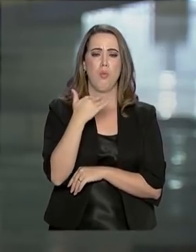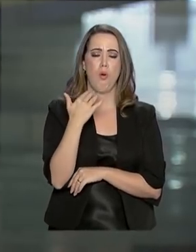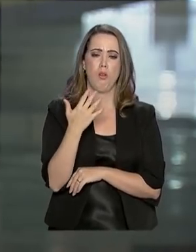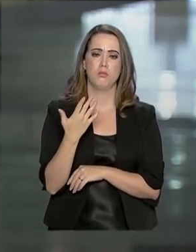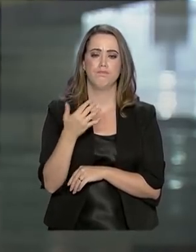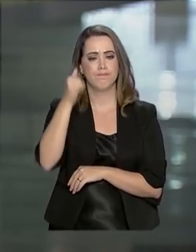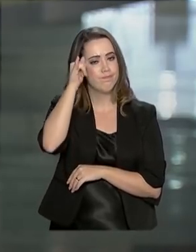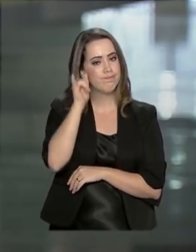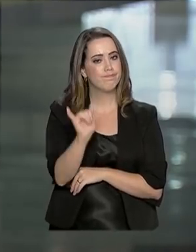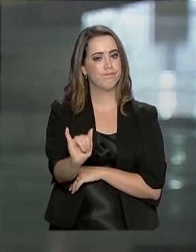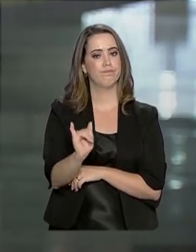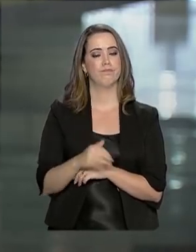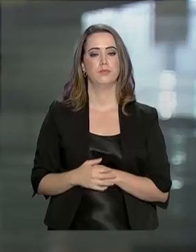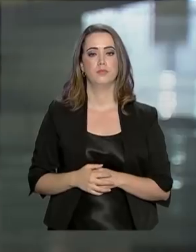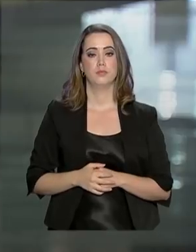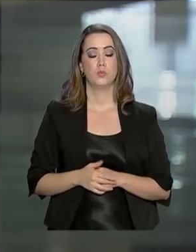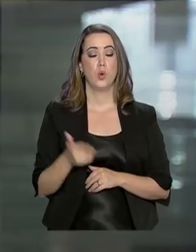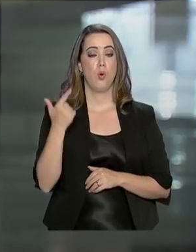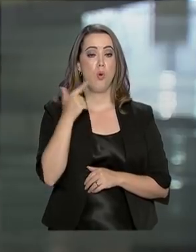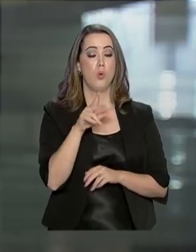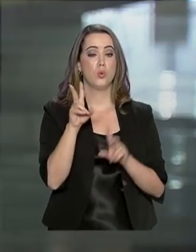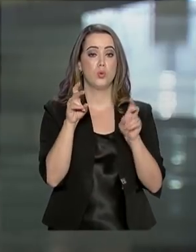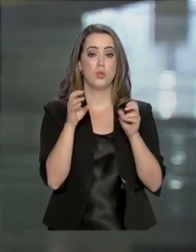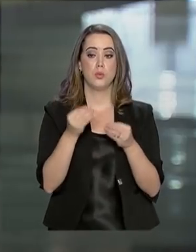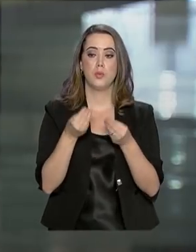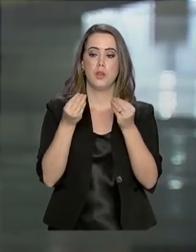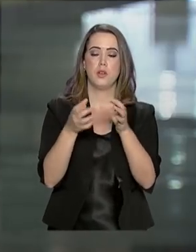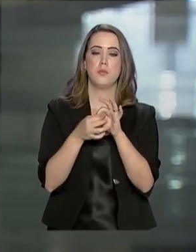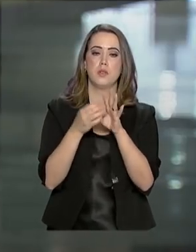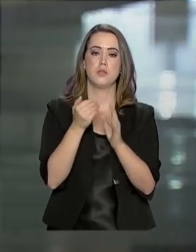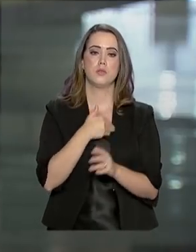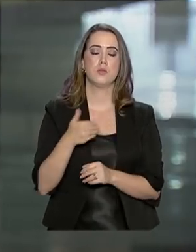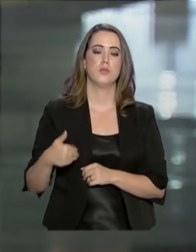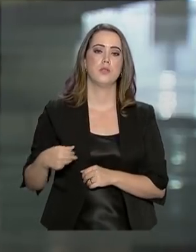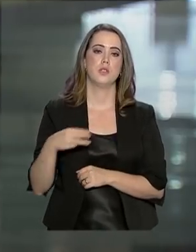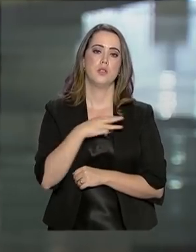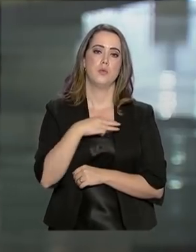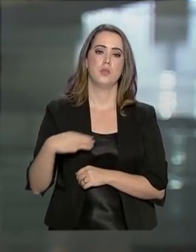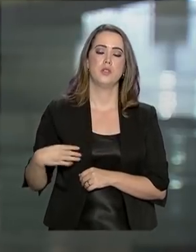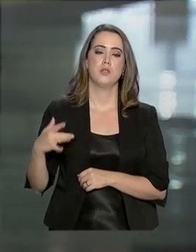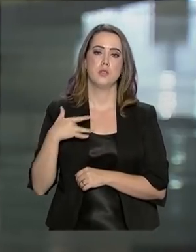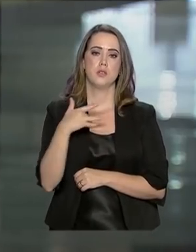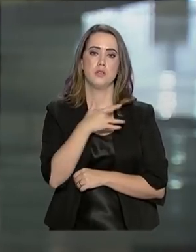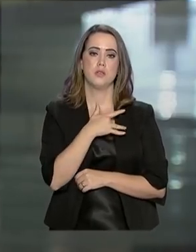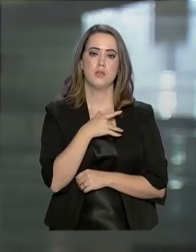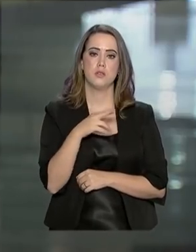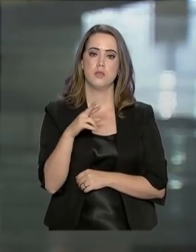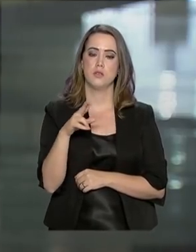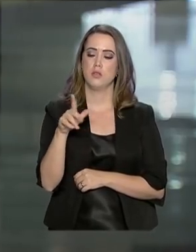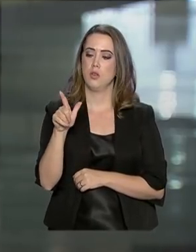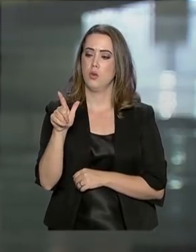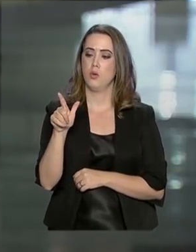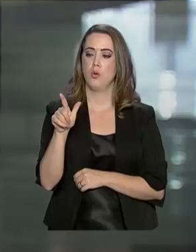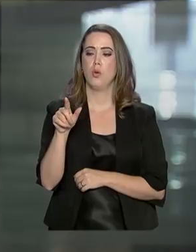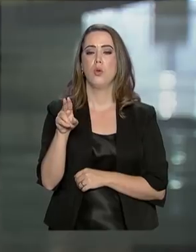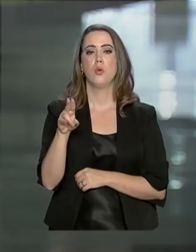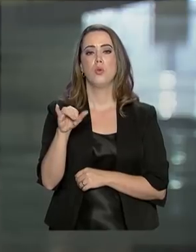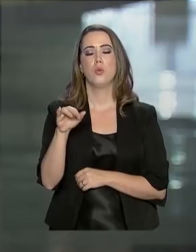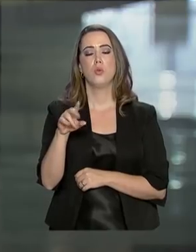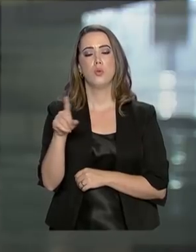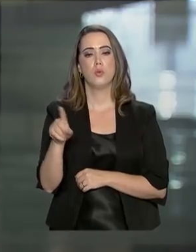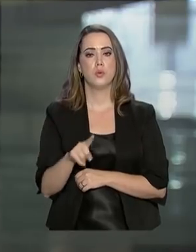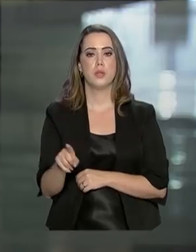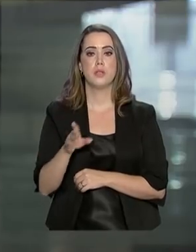assunto trazido pelo porta-voz foi a licença concedida pelo governo ao ministro da saúde Luiz Henrique mandeta ele vai participar